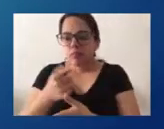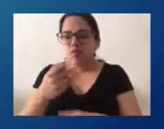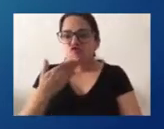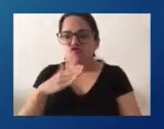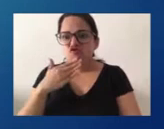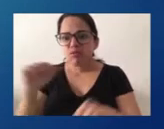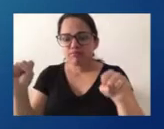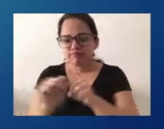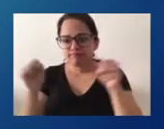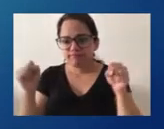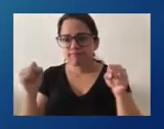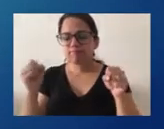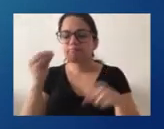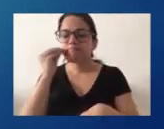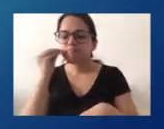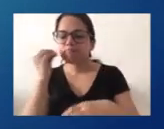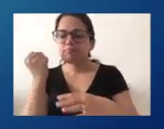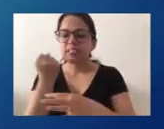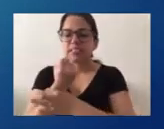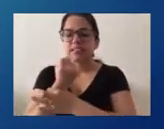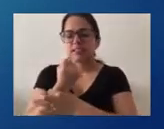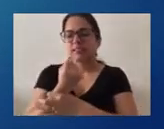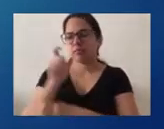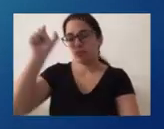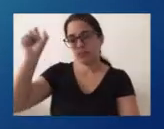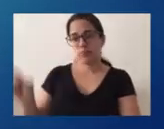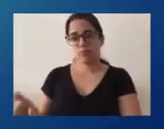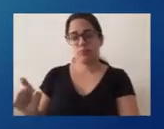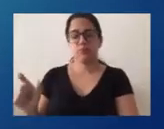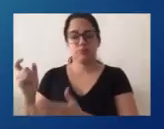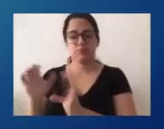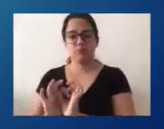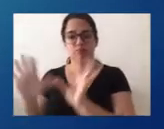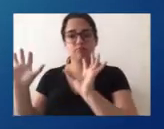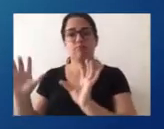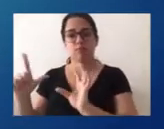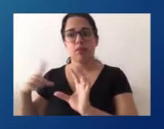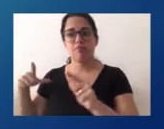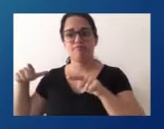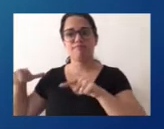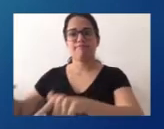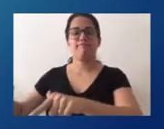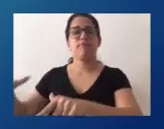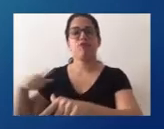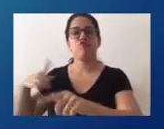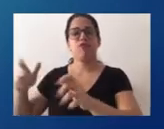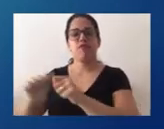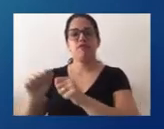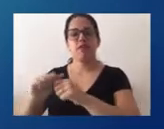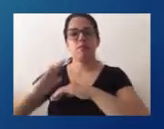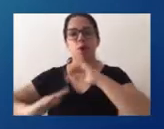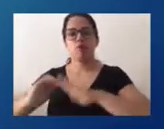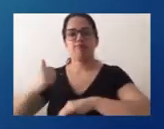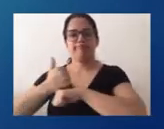quando o equipamento encontra-se com defeito? Então, para garantir a performance e segurança, né, que somente profissionais autorizados, qualificados e certificados